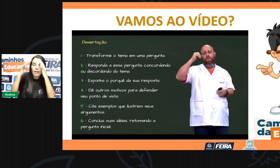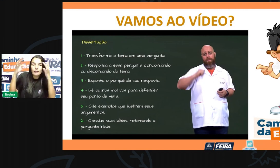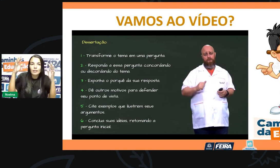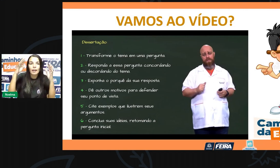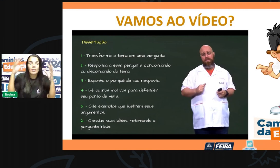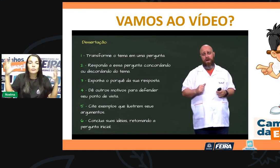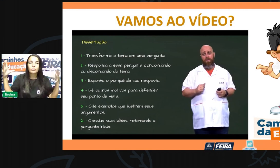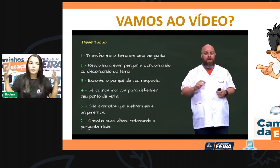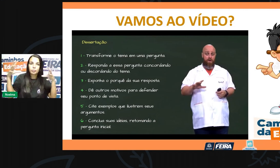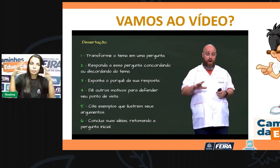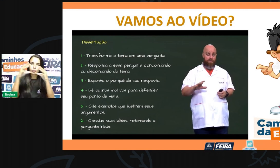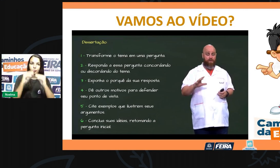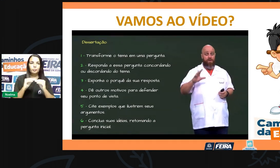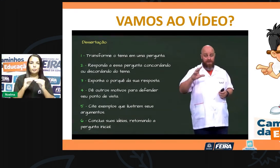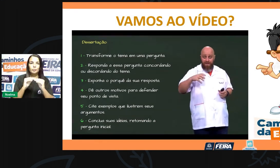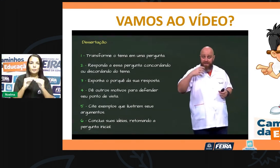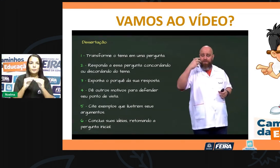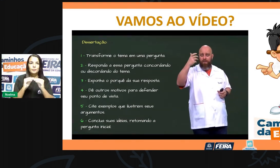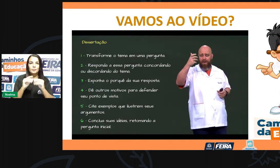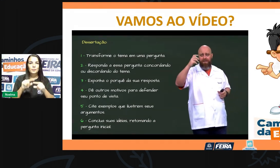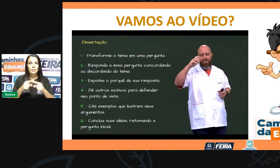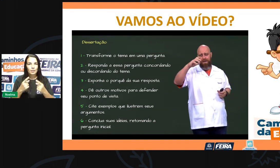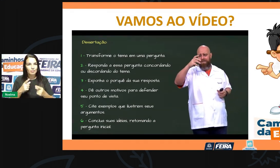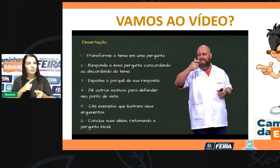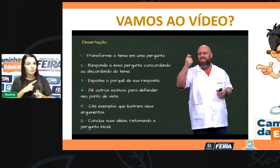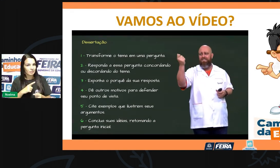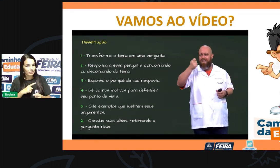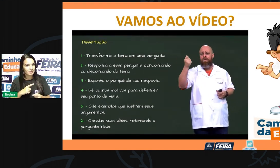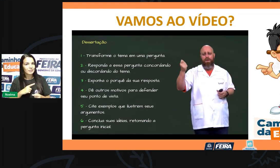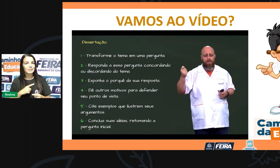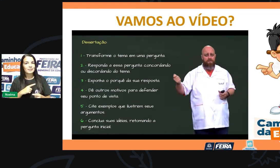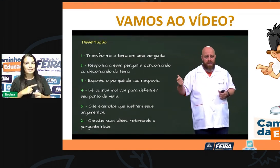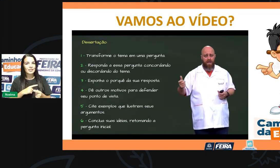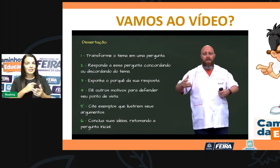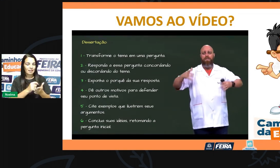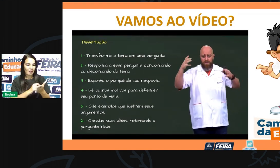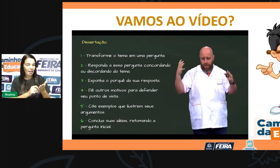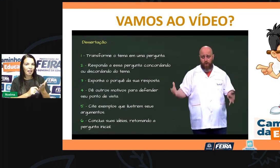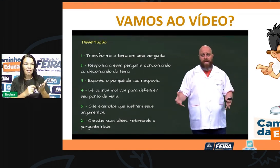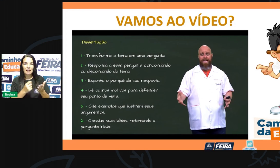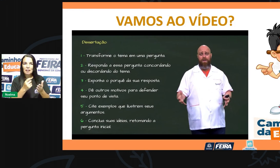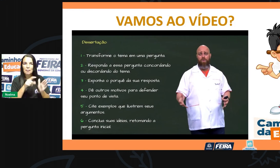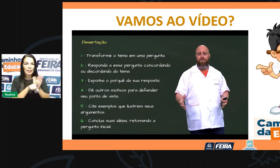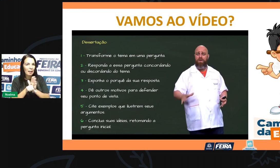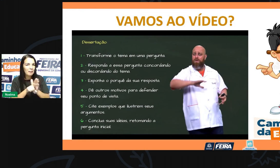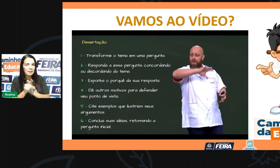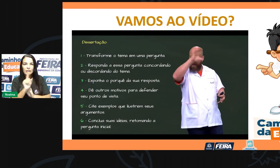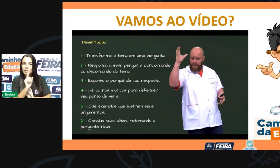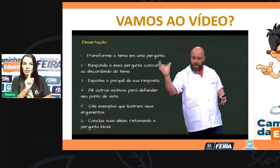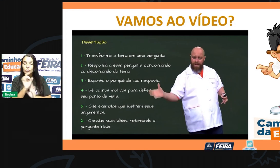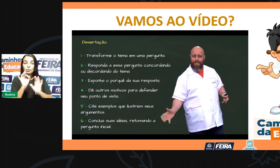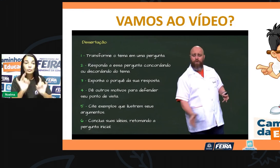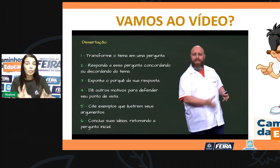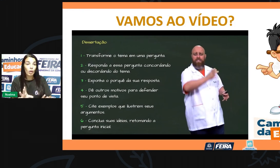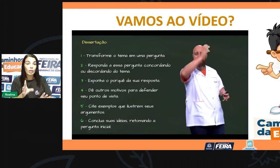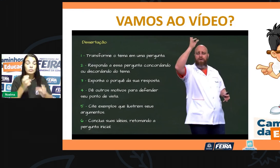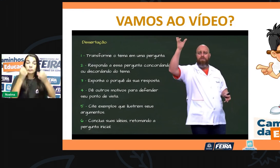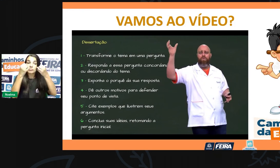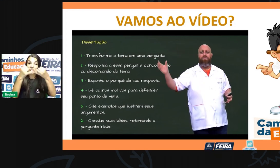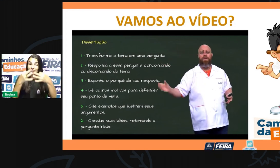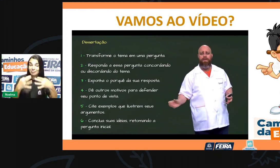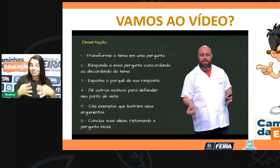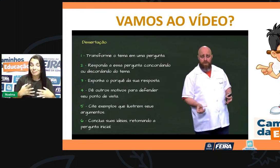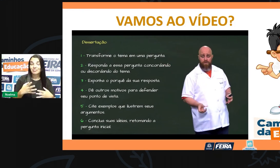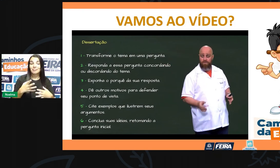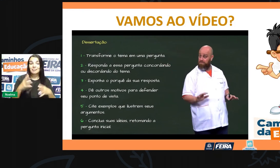geral a tua pergunta inicial. Óbvio, de forma sem precisar escrever a tua pergunta, né? Então você vai colocar lá na conclusão uma retomada